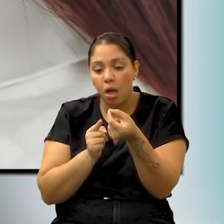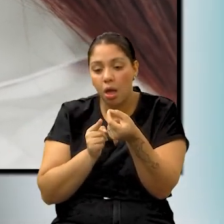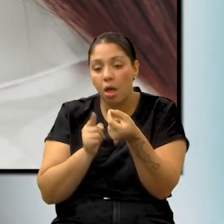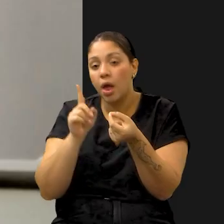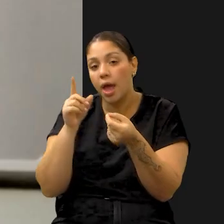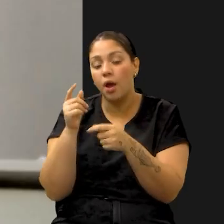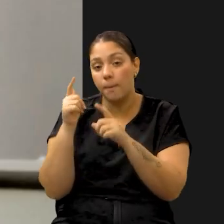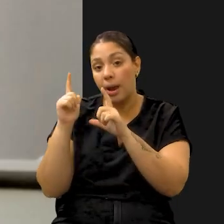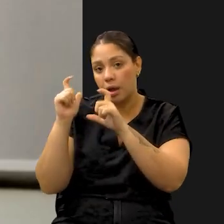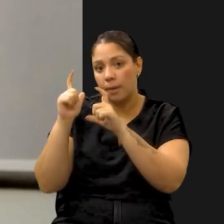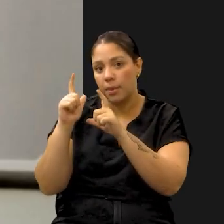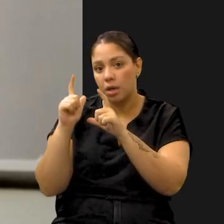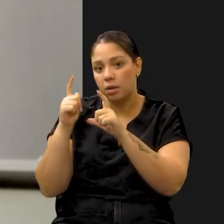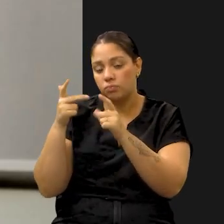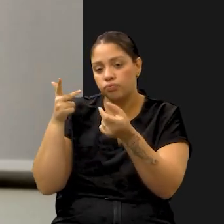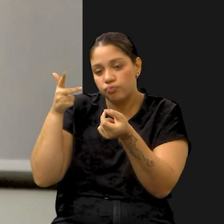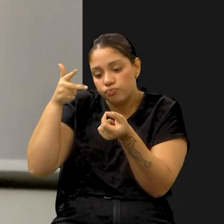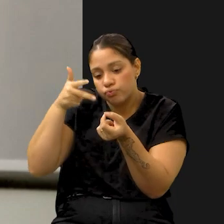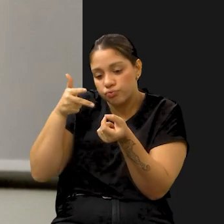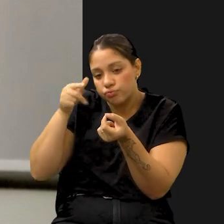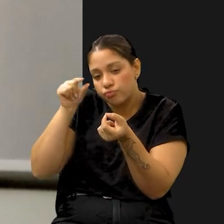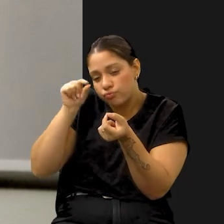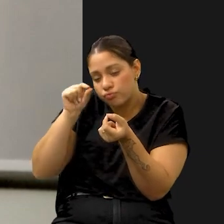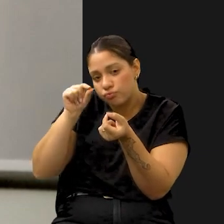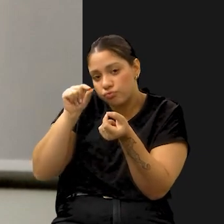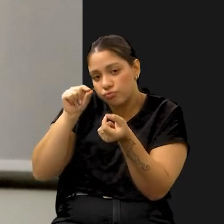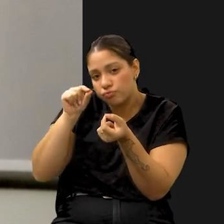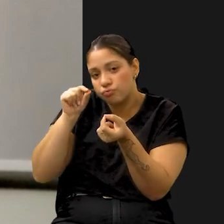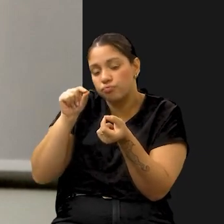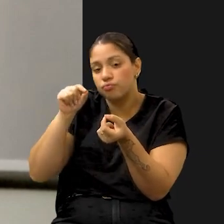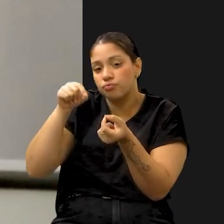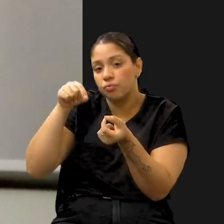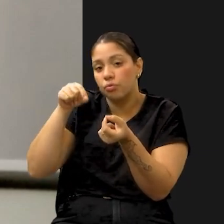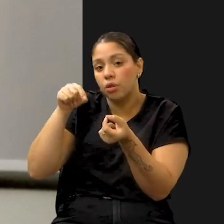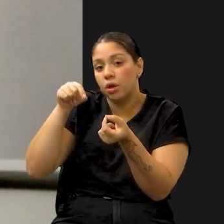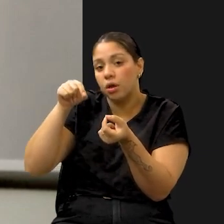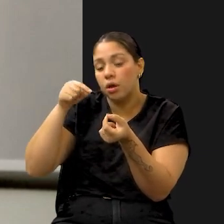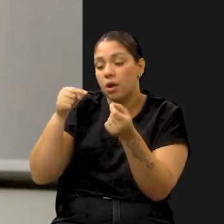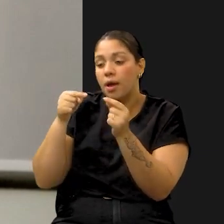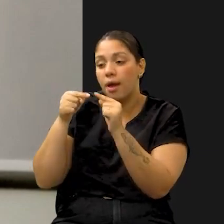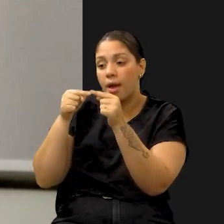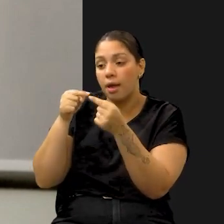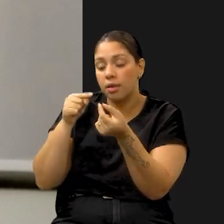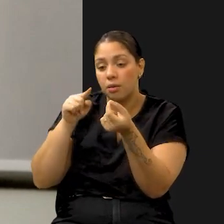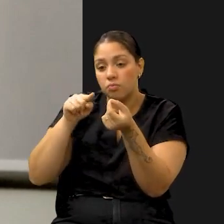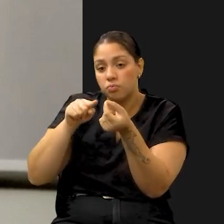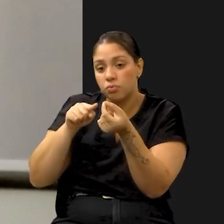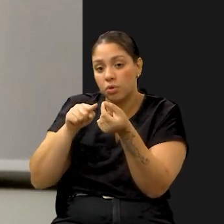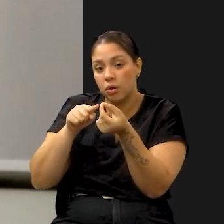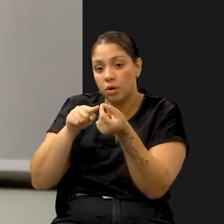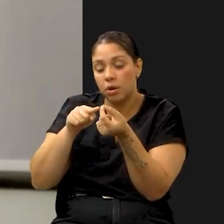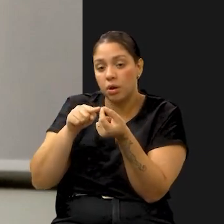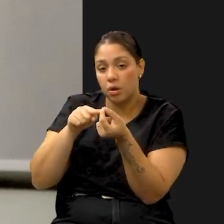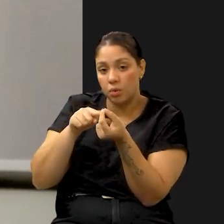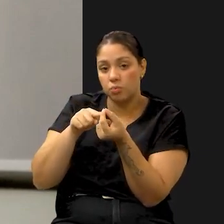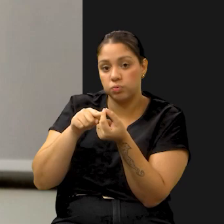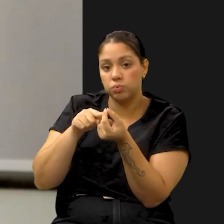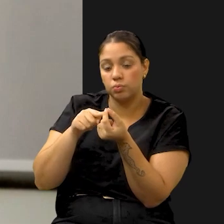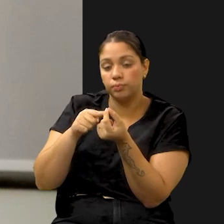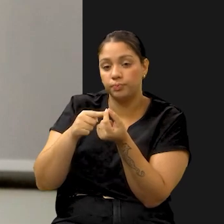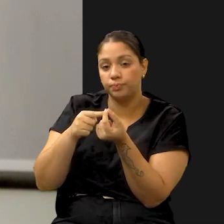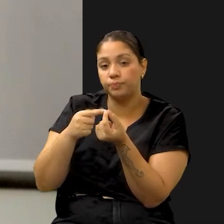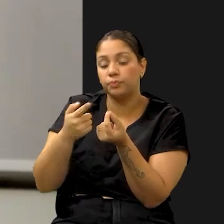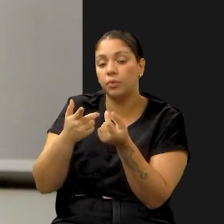se a gente tivesse uma câmera na ponta, né, do aparelho, do colonoscópico, que é introduzido pela nossa